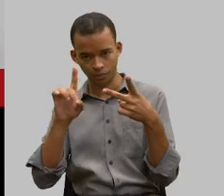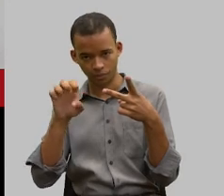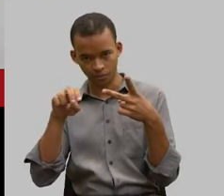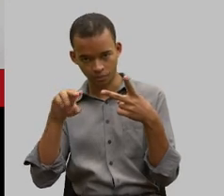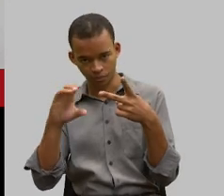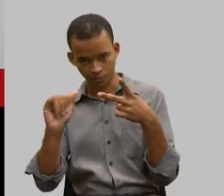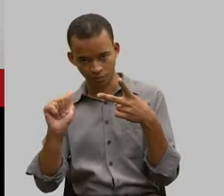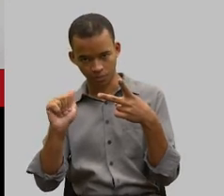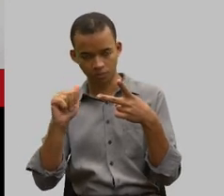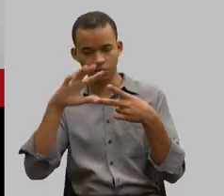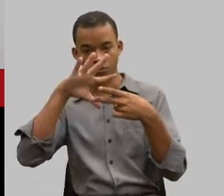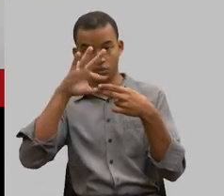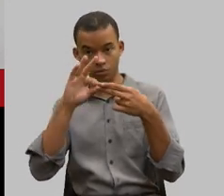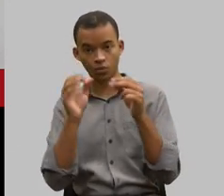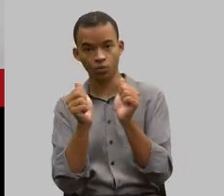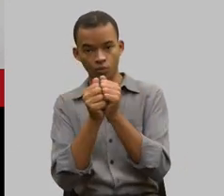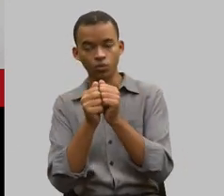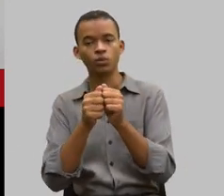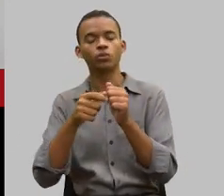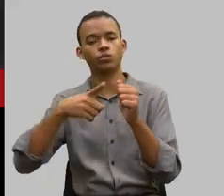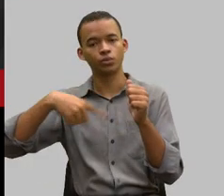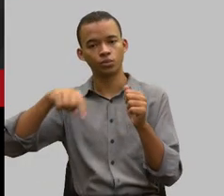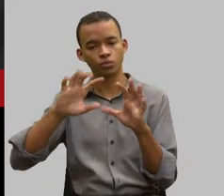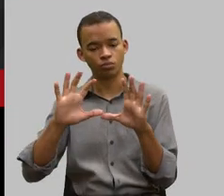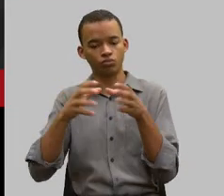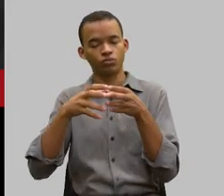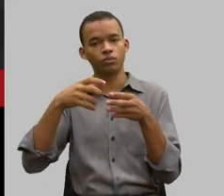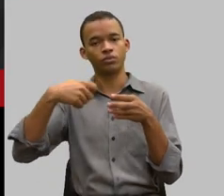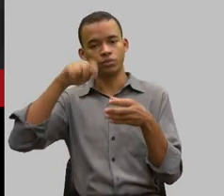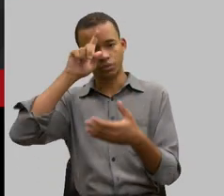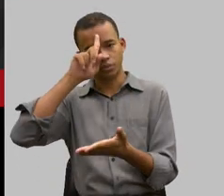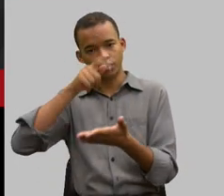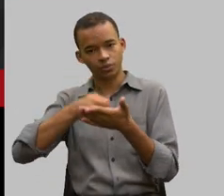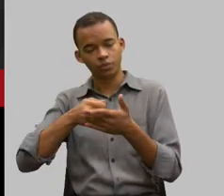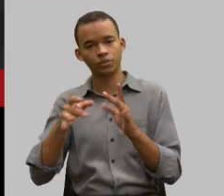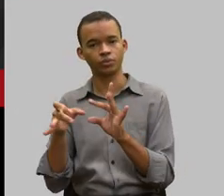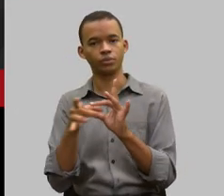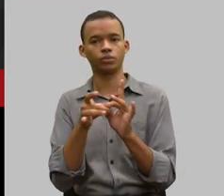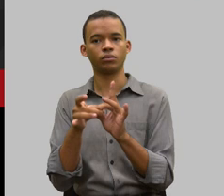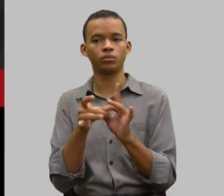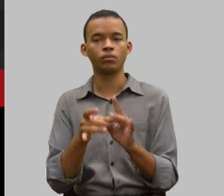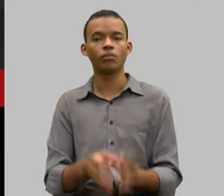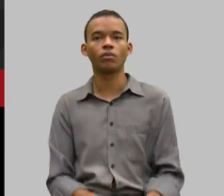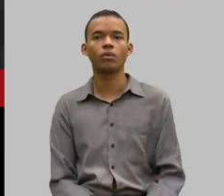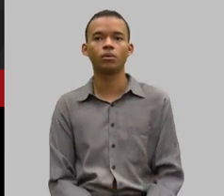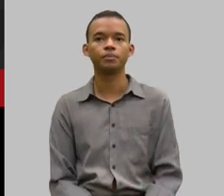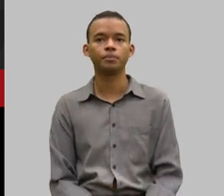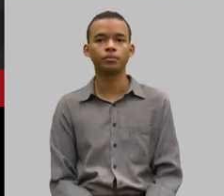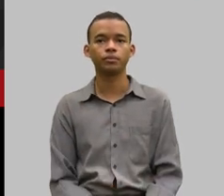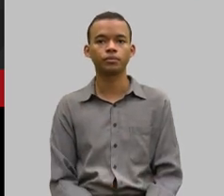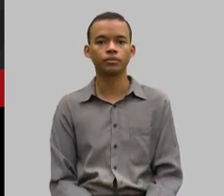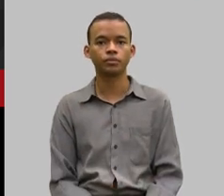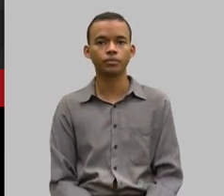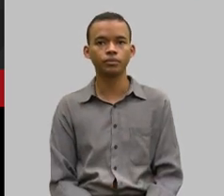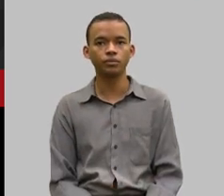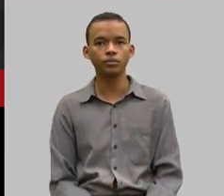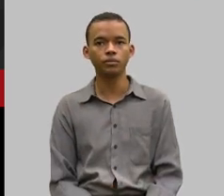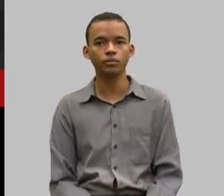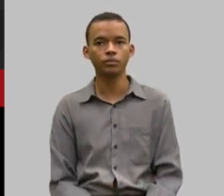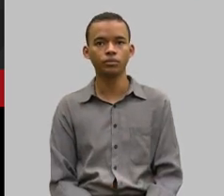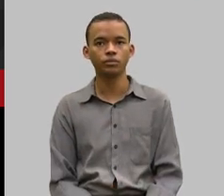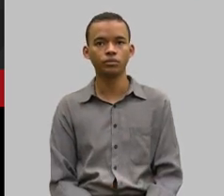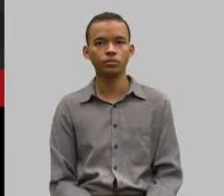lá outros mecanismos de controle bem eh o conjunto de a a governança